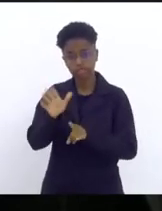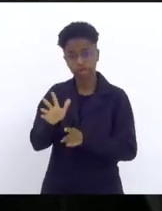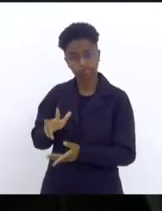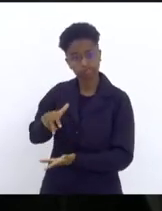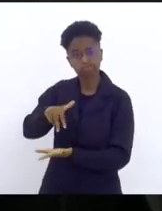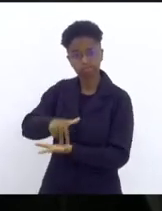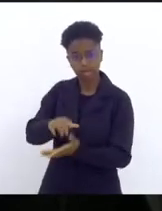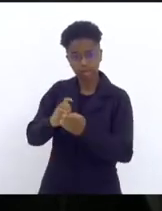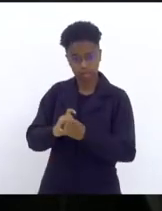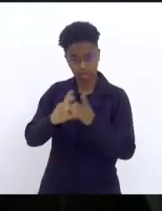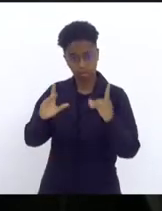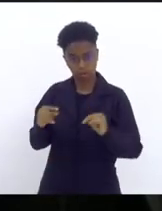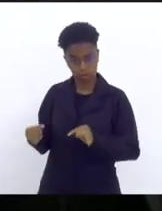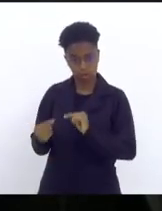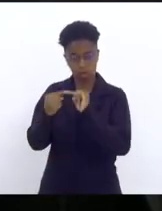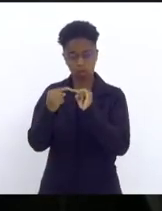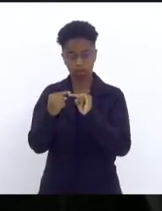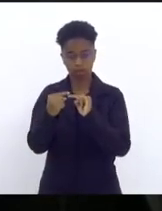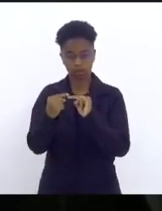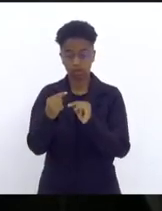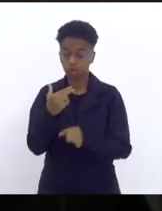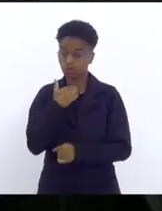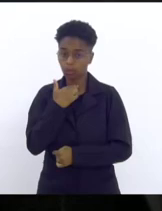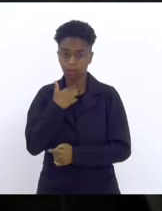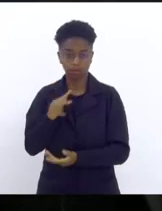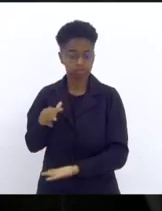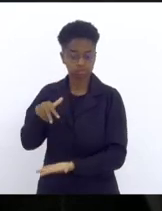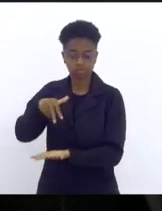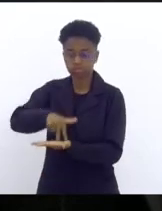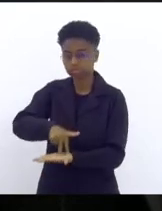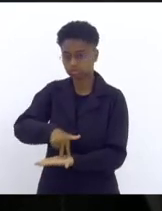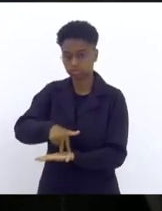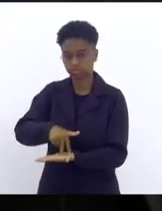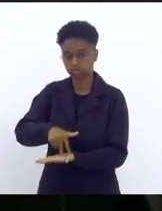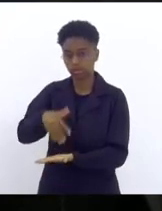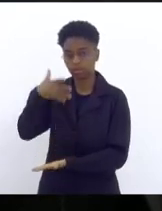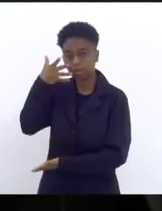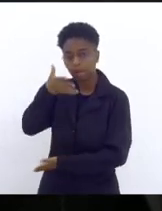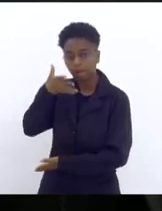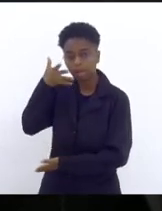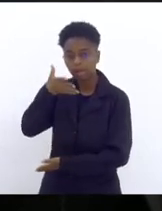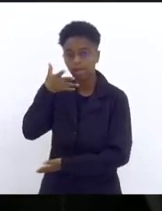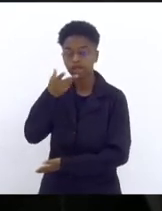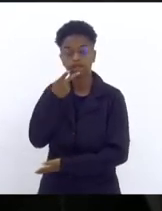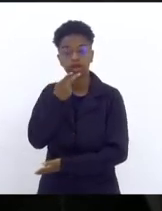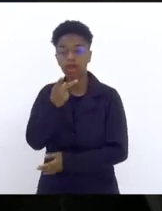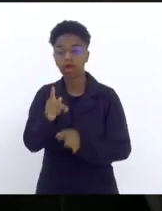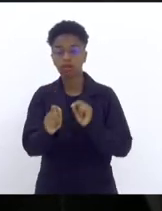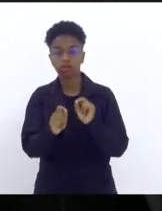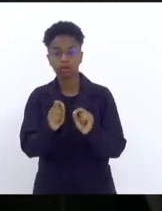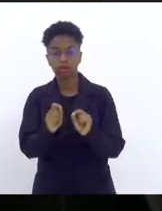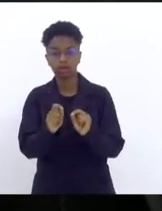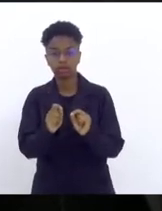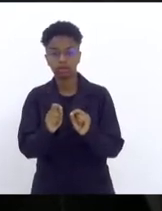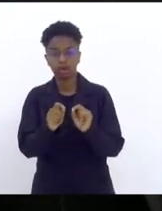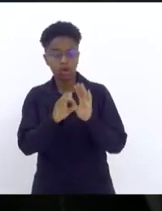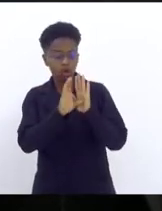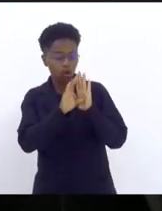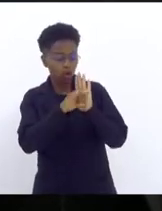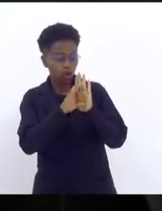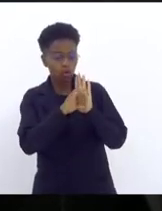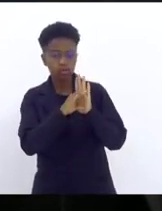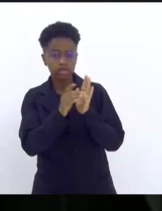democráticamente virá público dizer que os conceitos